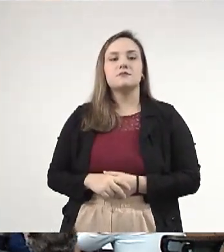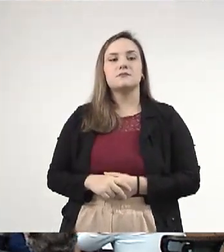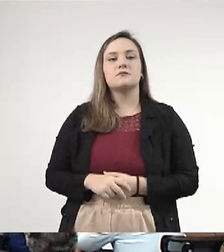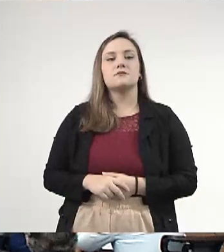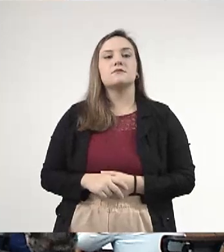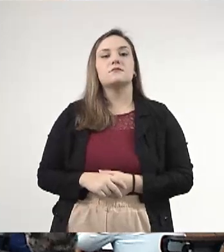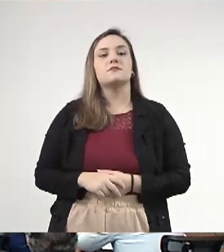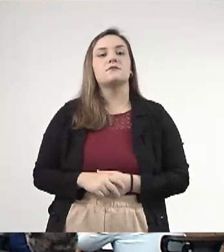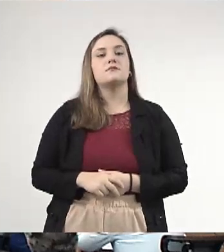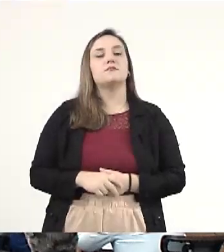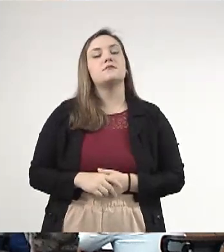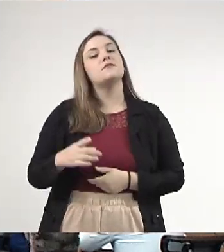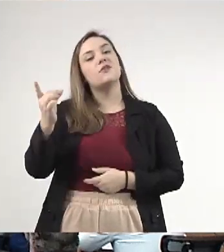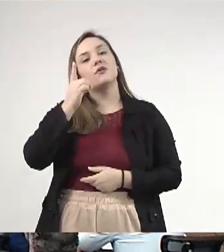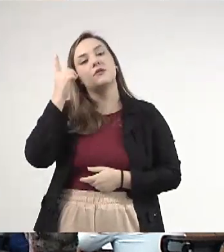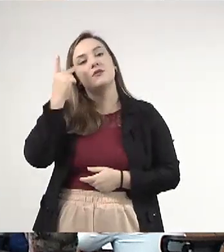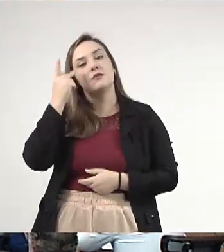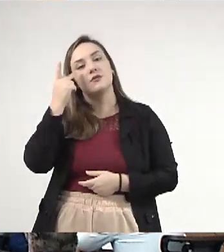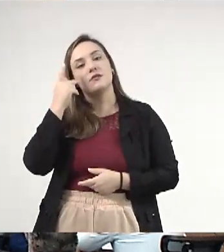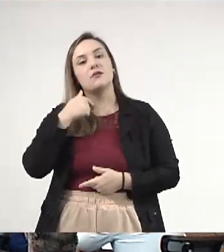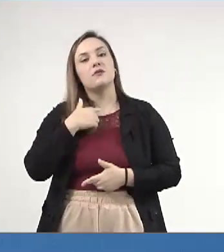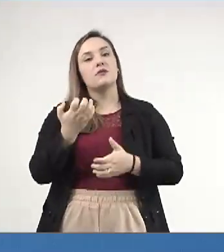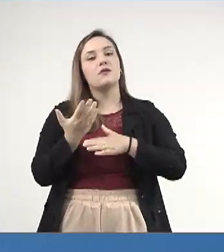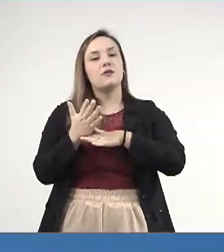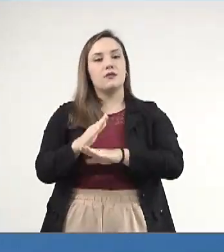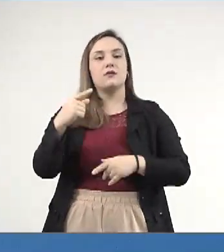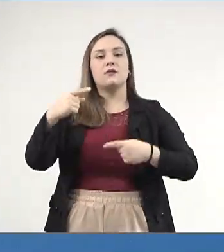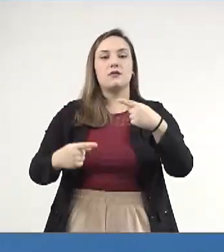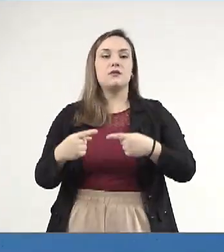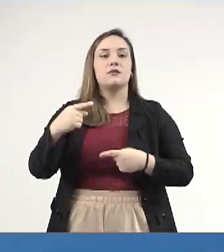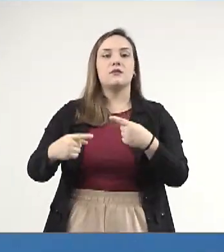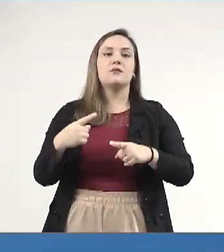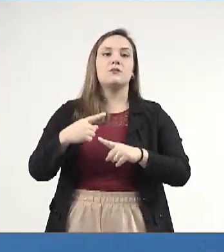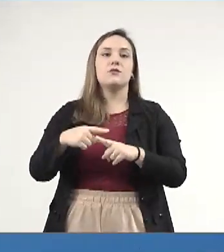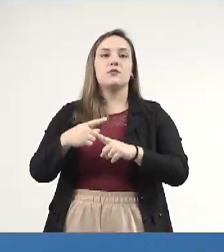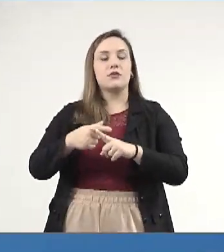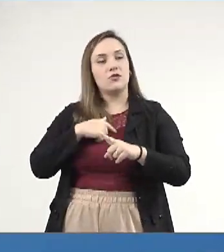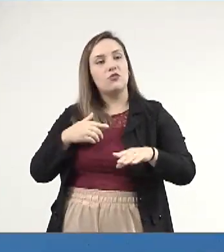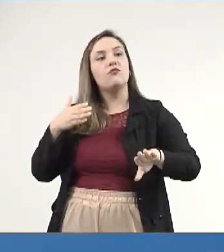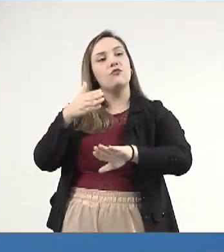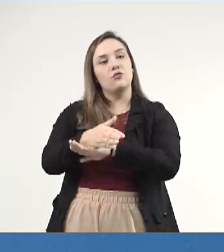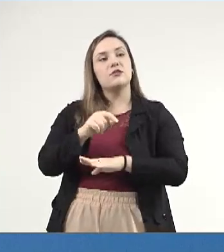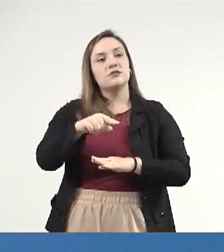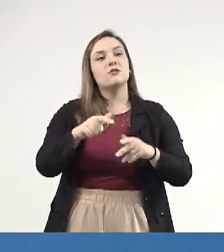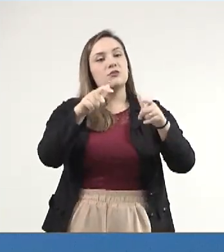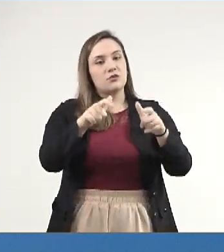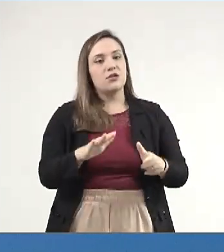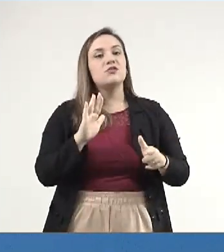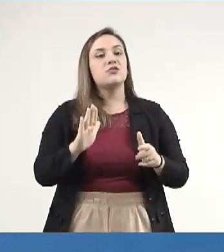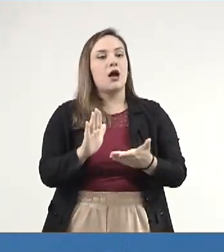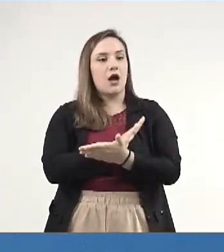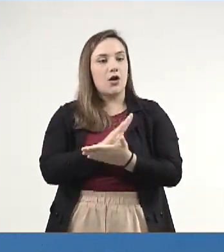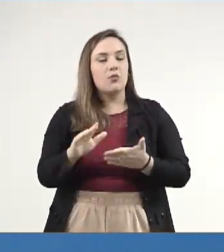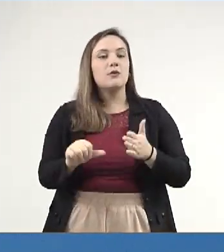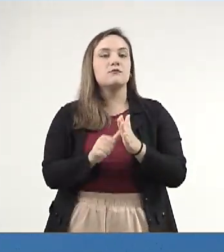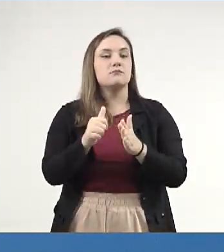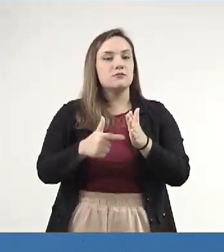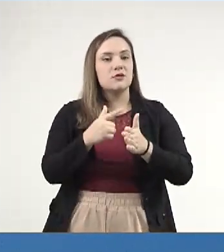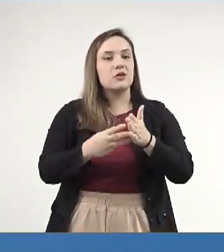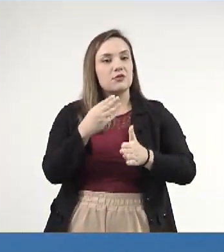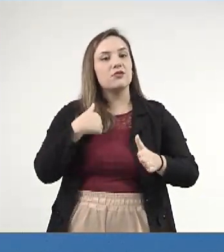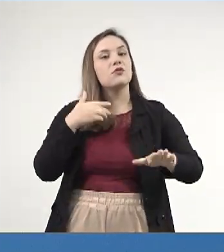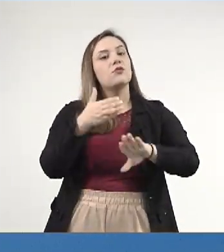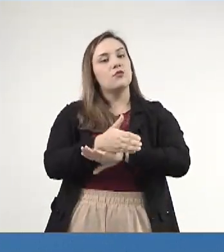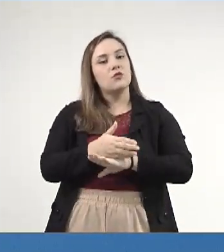Kemp, eu fiz questão de vir aqui colaborar nesse debate porque eu estive na área por algumas vezes nesses dias, acompanhando esse